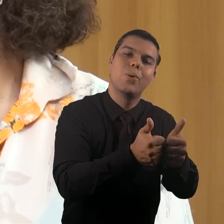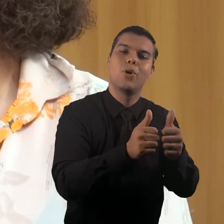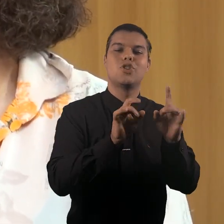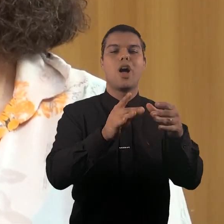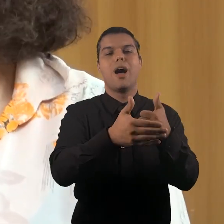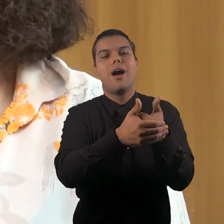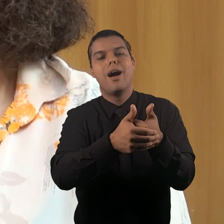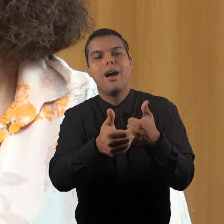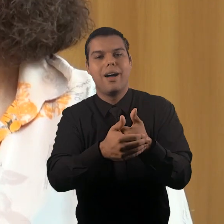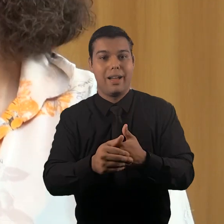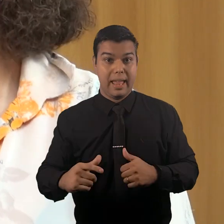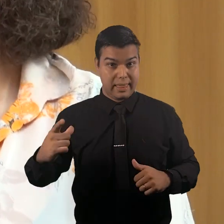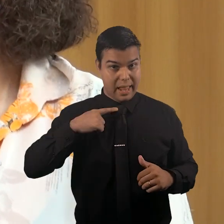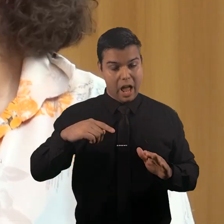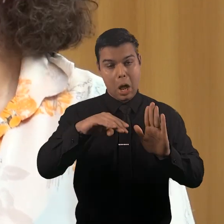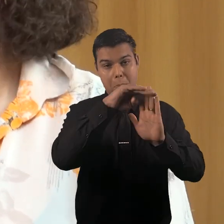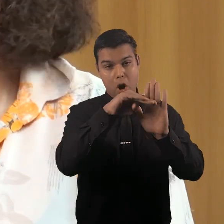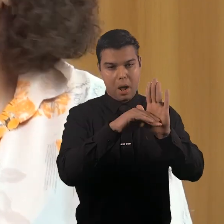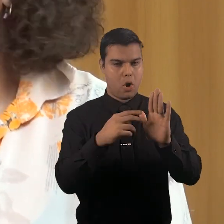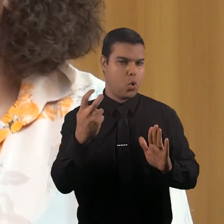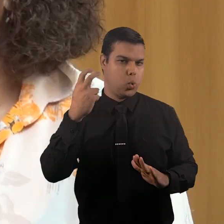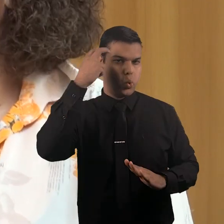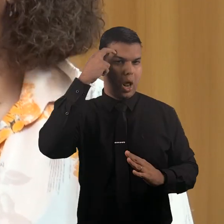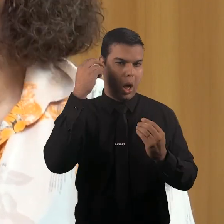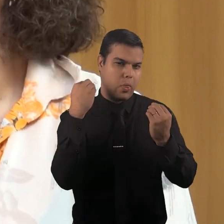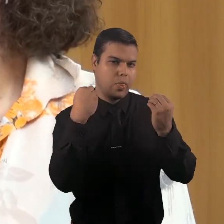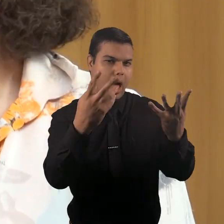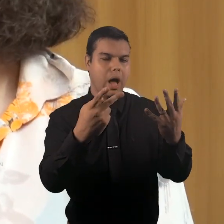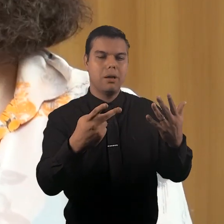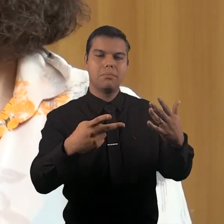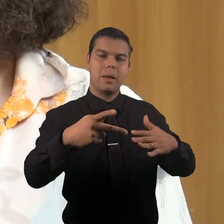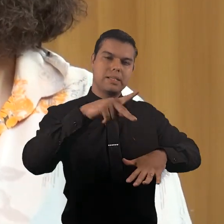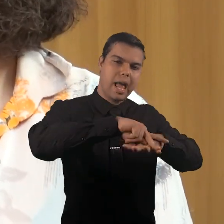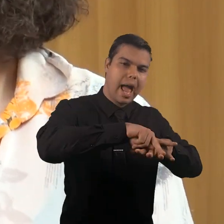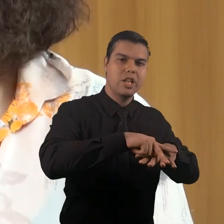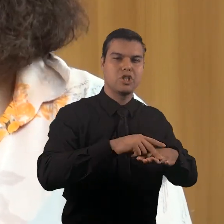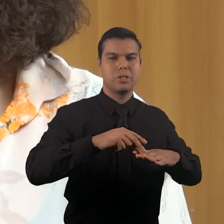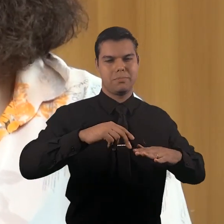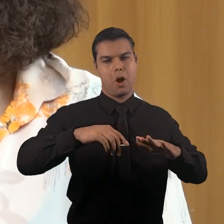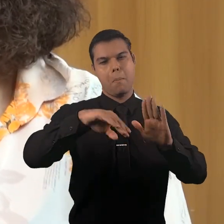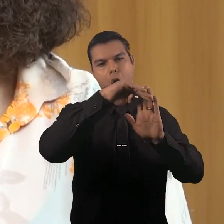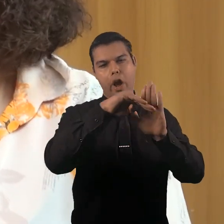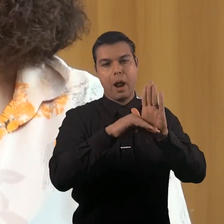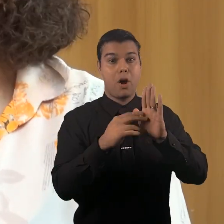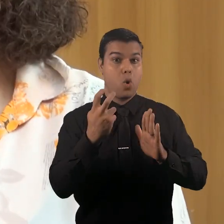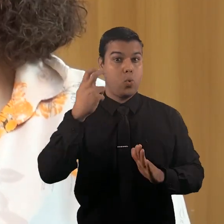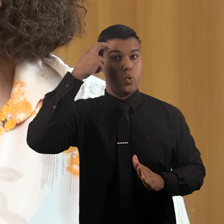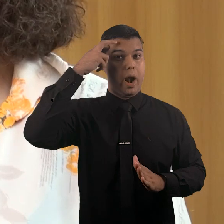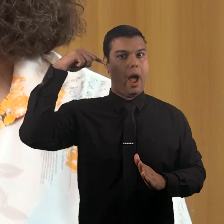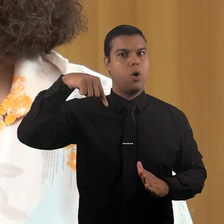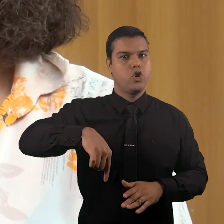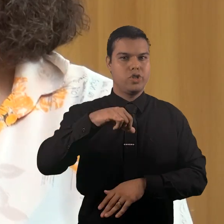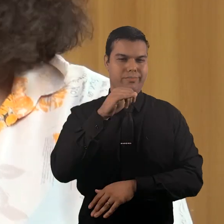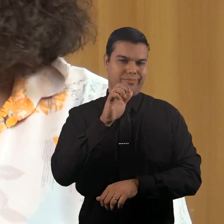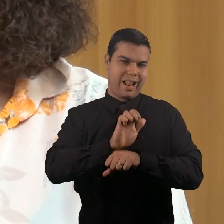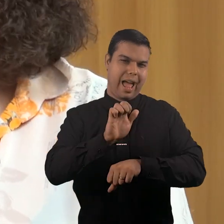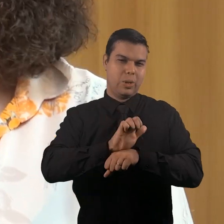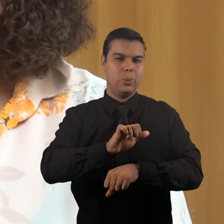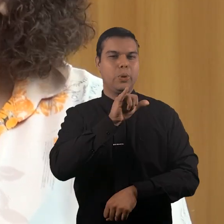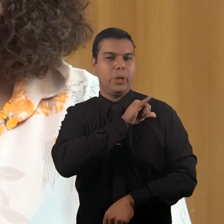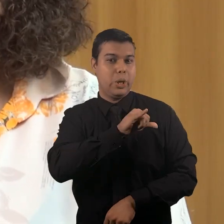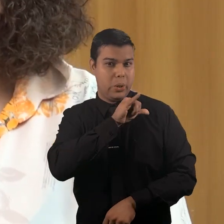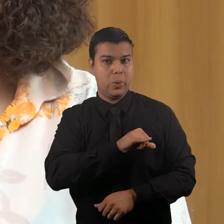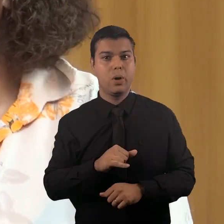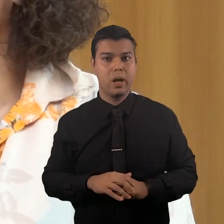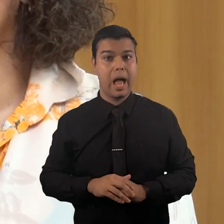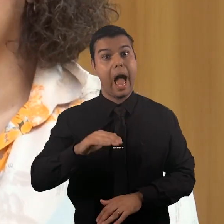Nós temos programas culturais que levam pacientes e familiares por dentro de programas culturais do estado do Rio, né? E muitas vezes